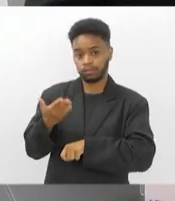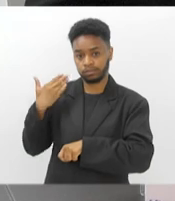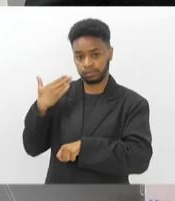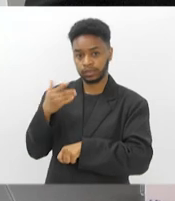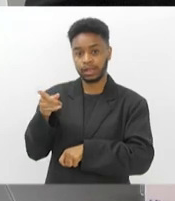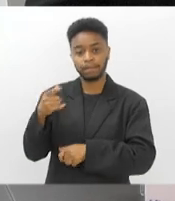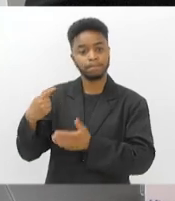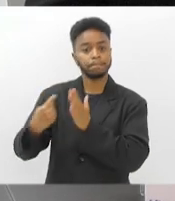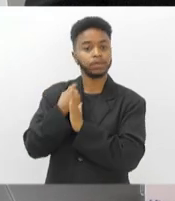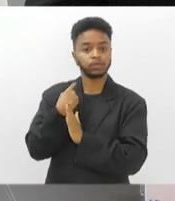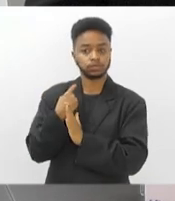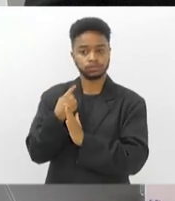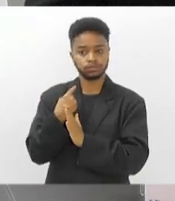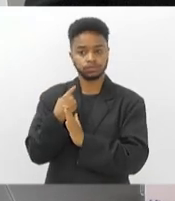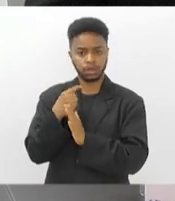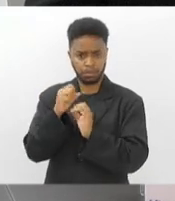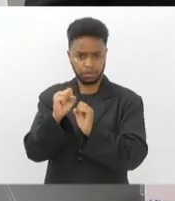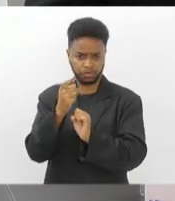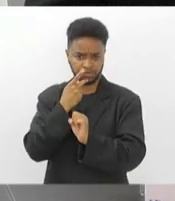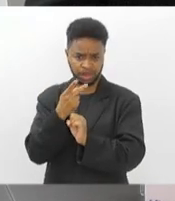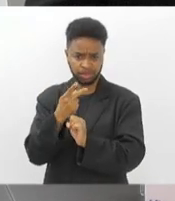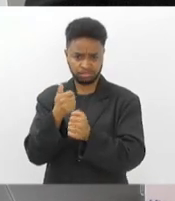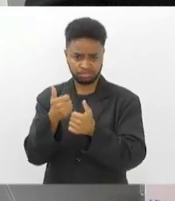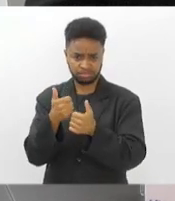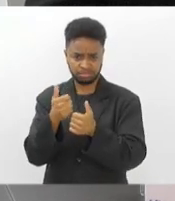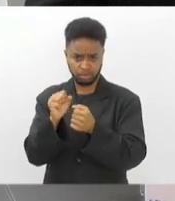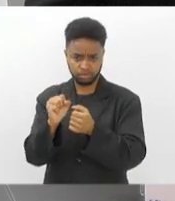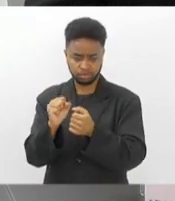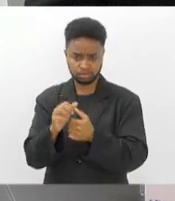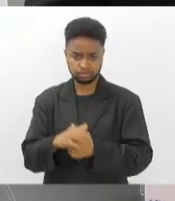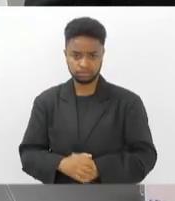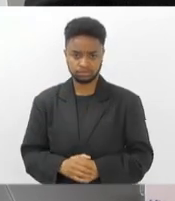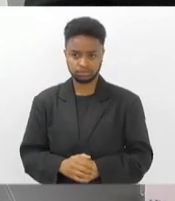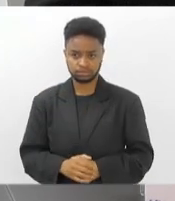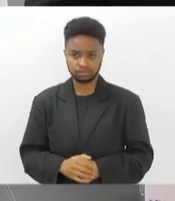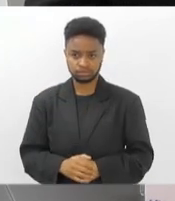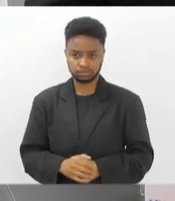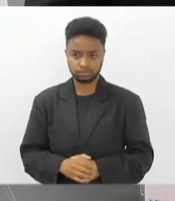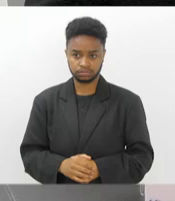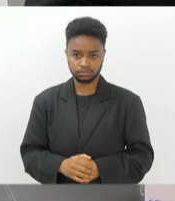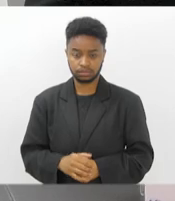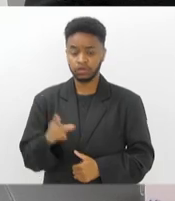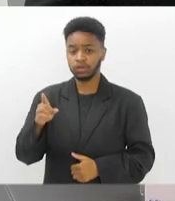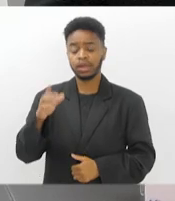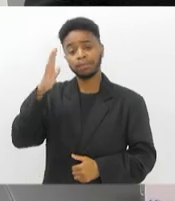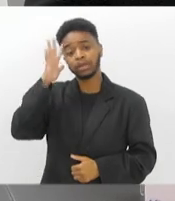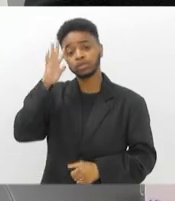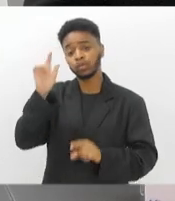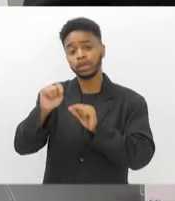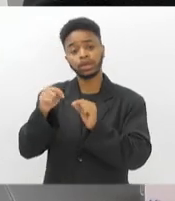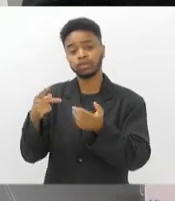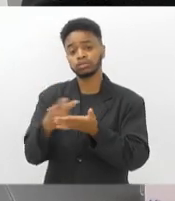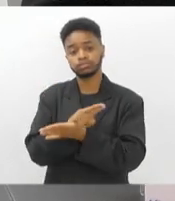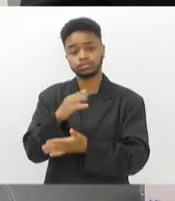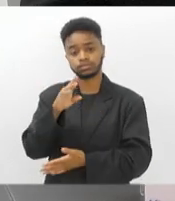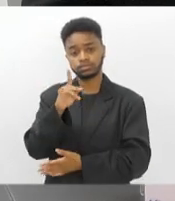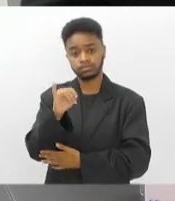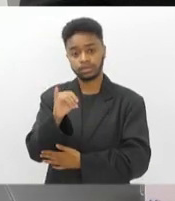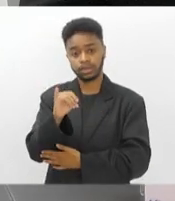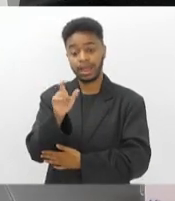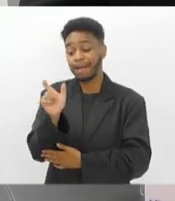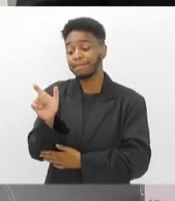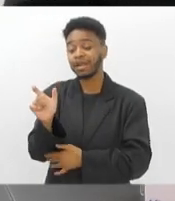eh posso antecipar aqui Eduardo dizendo o que se espera da CPI a palavra que me vem à cabeça